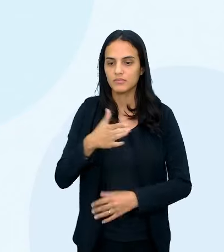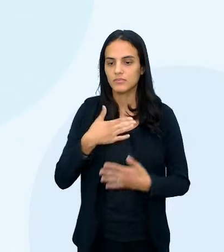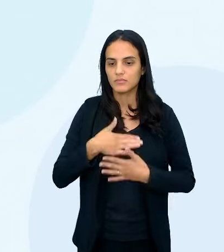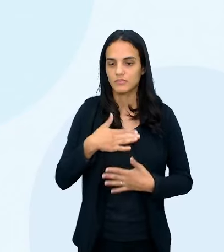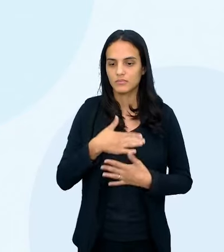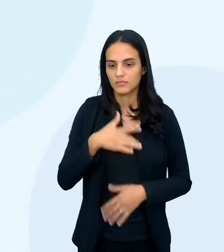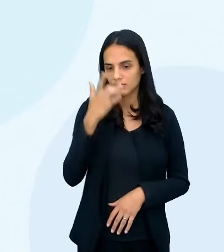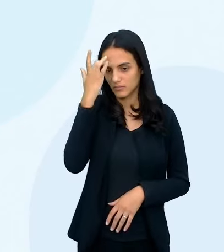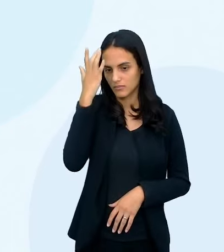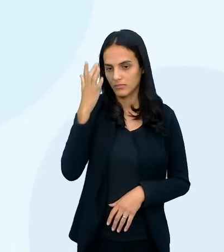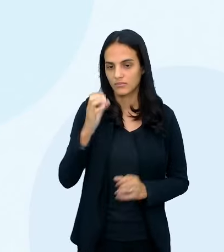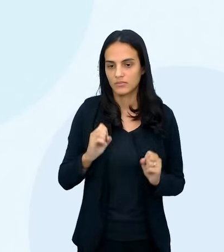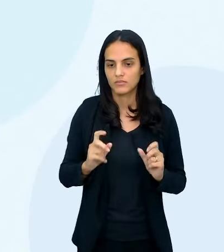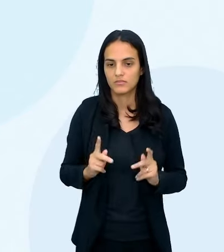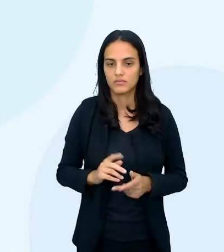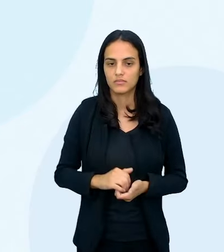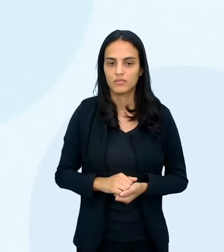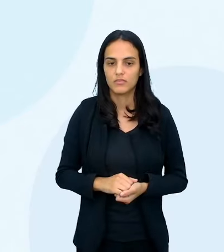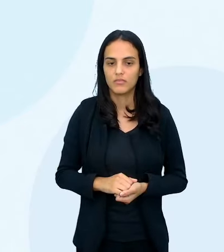mais fácil, tá certo?